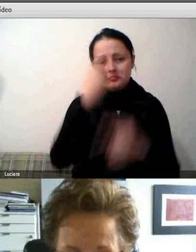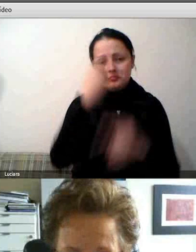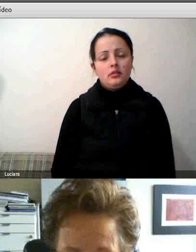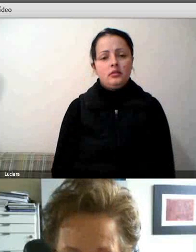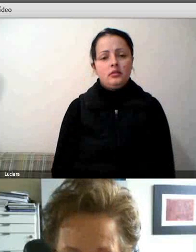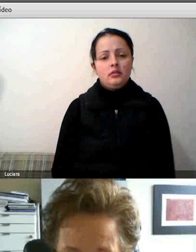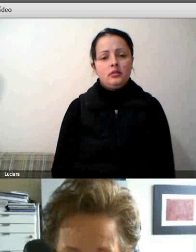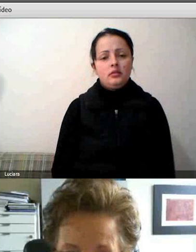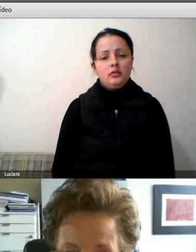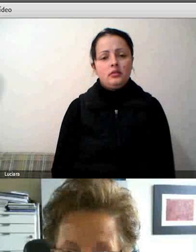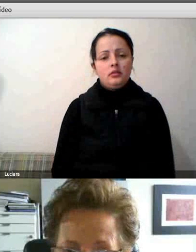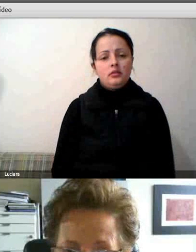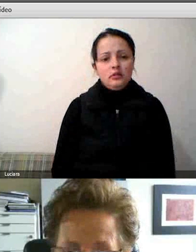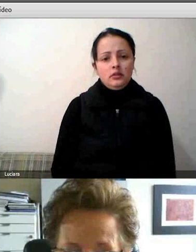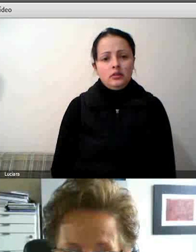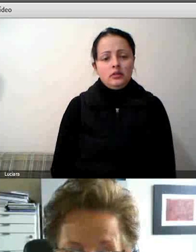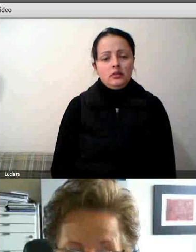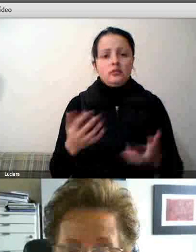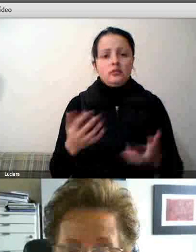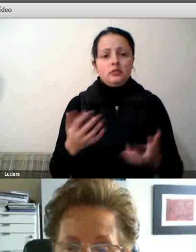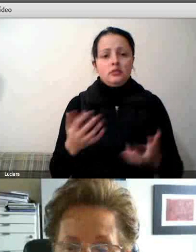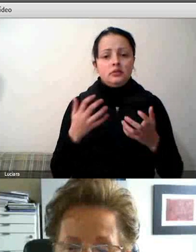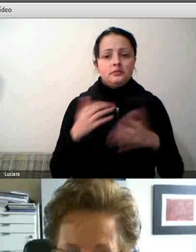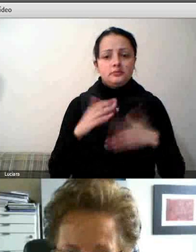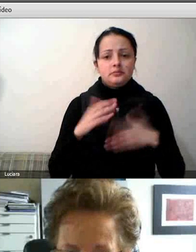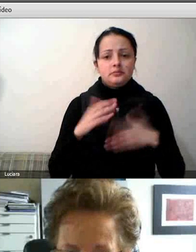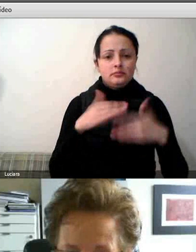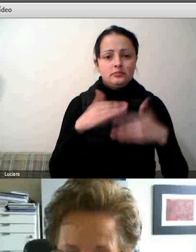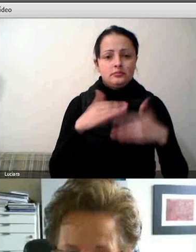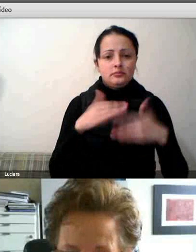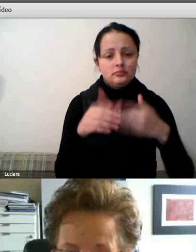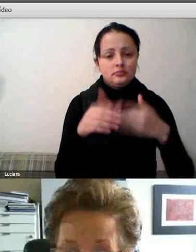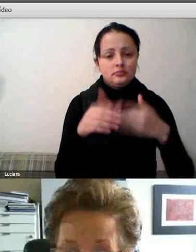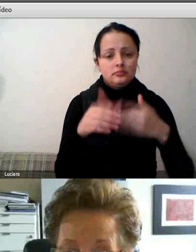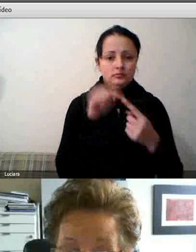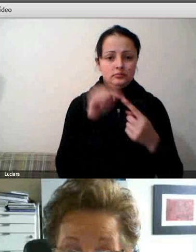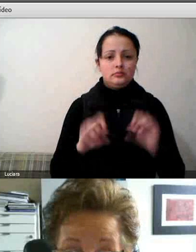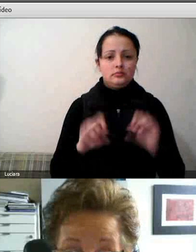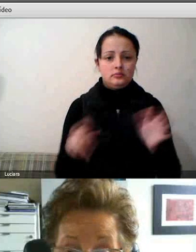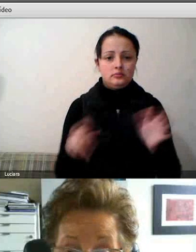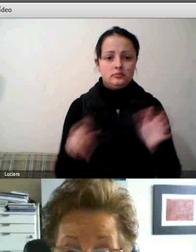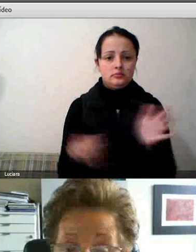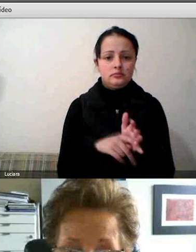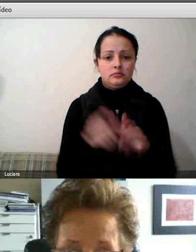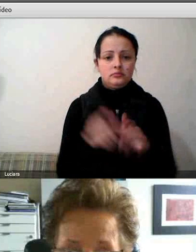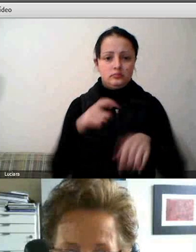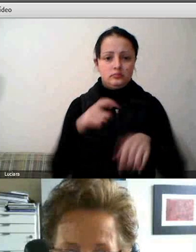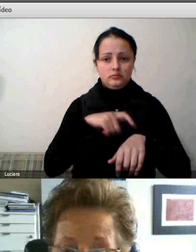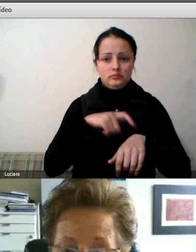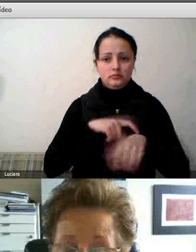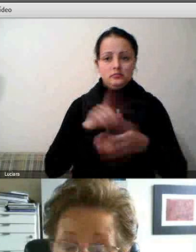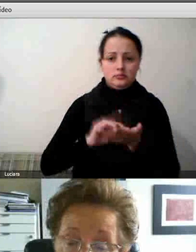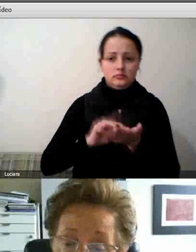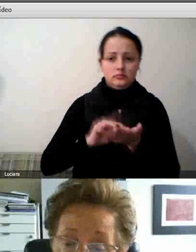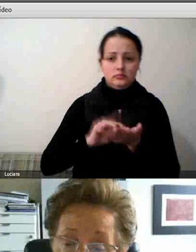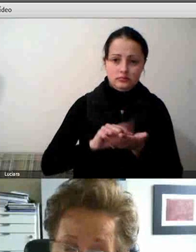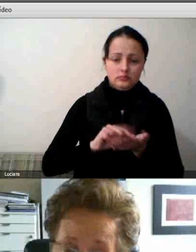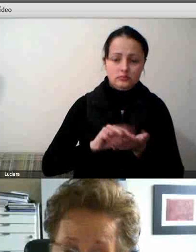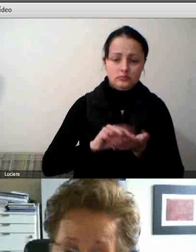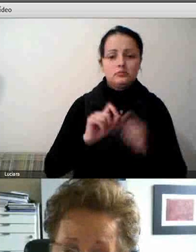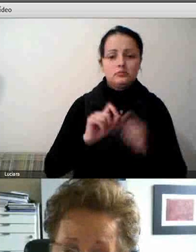conteúdo e saber pensar sobre ele. Então, desenvolve o pensamento do aluno e, à medida que